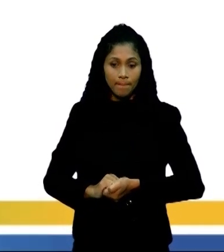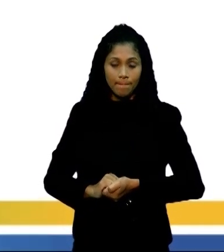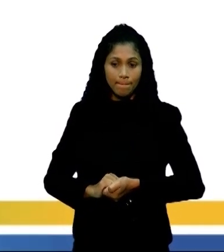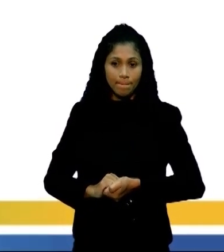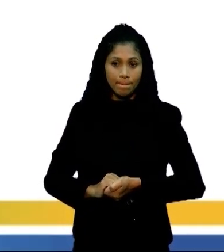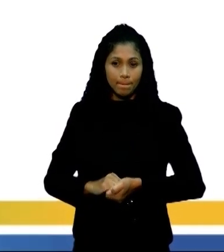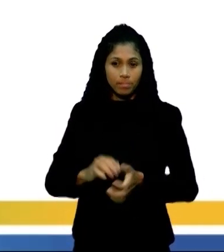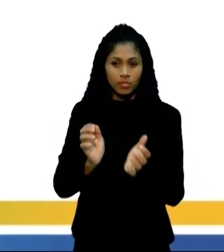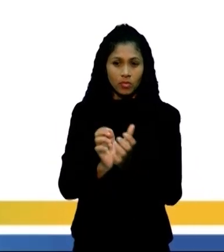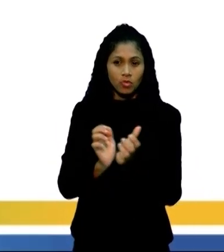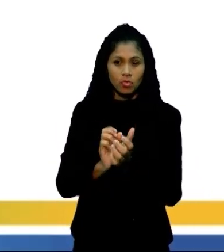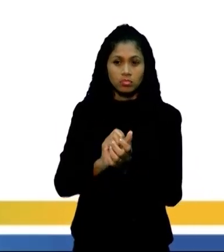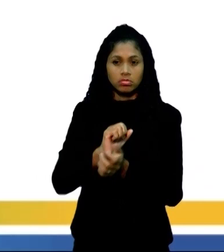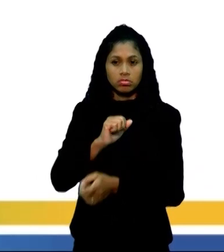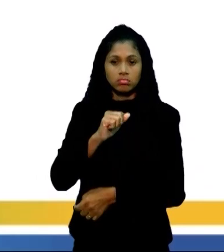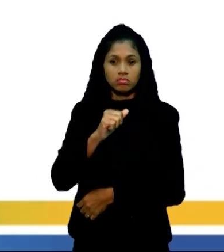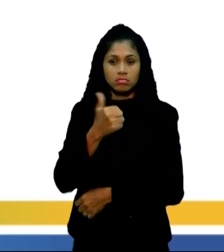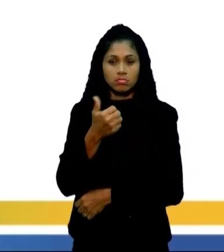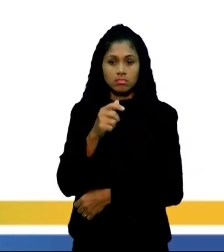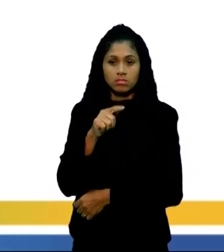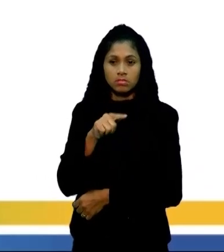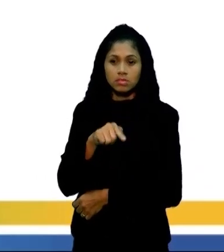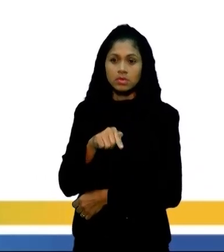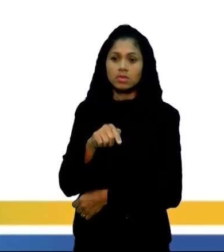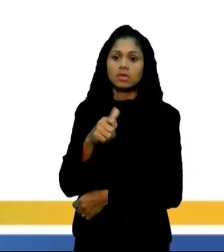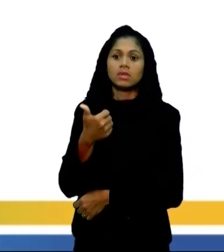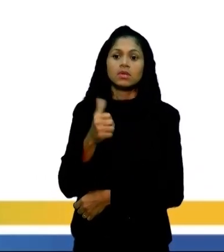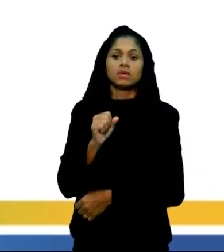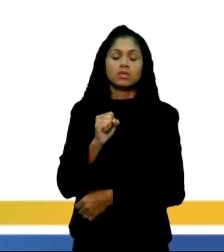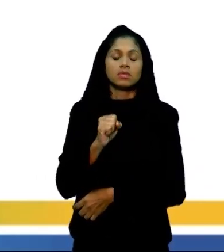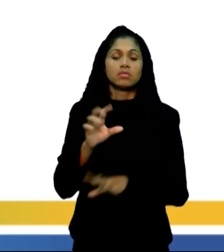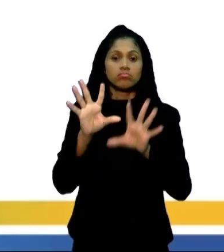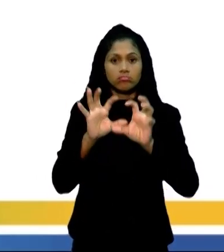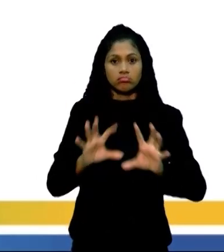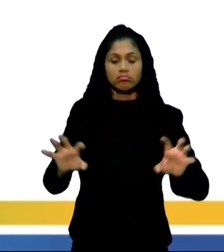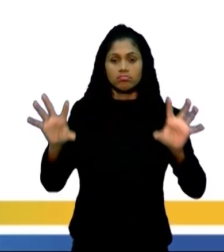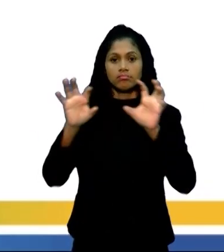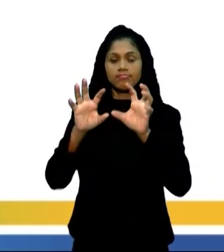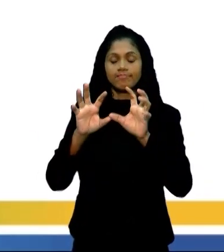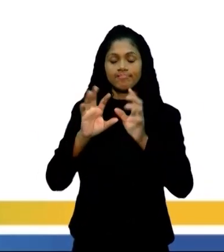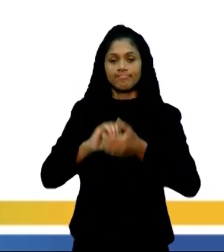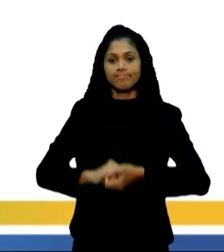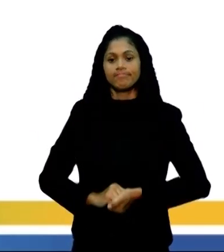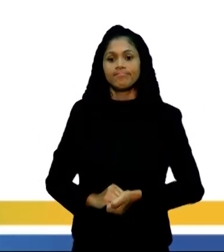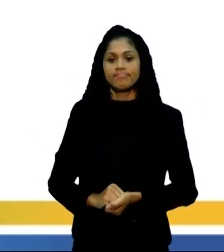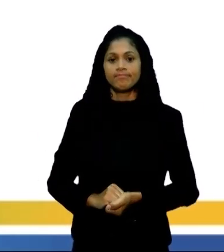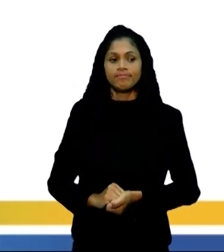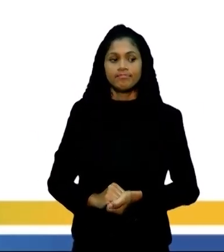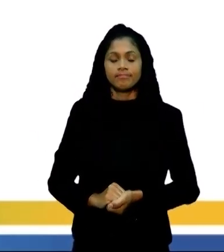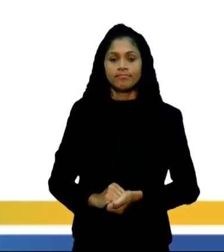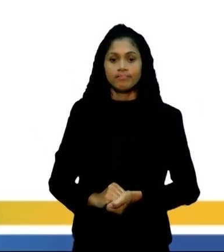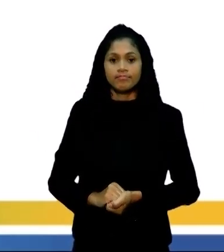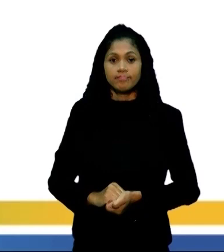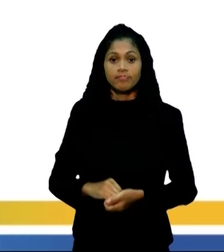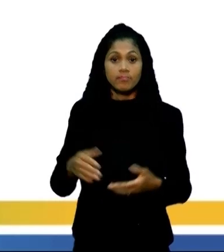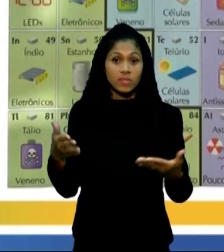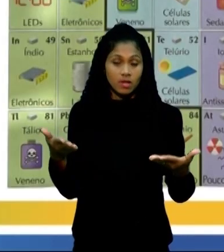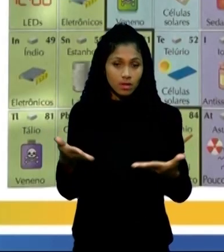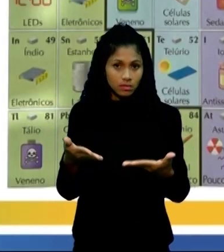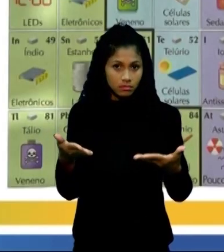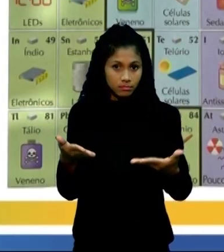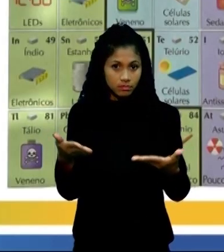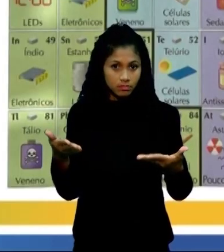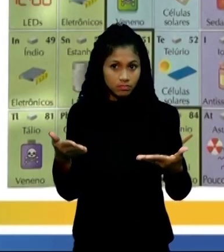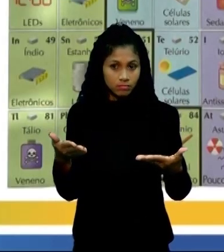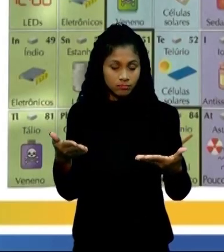17 e 18 são gasosos, são gases. Correto? Então, chegou a hora da gente